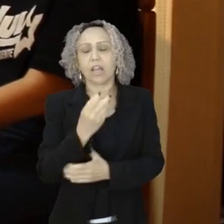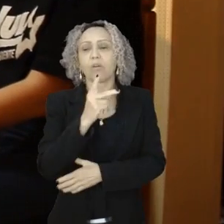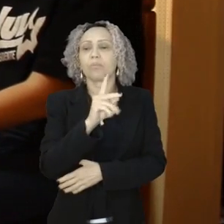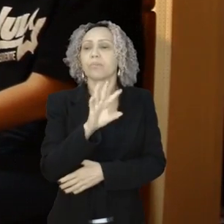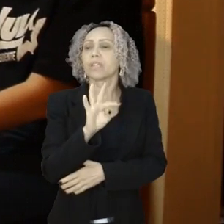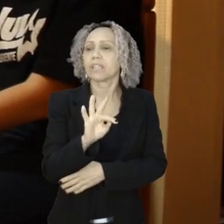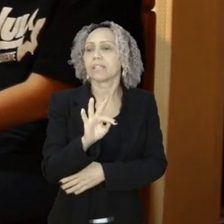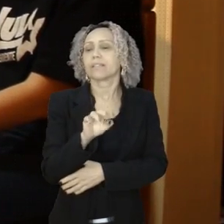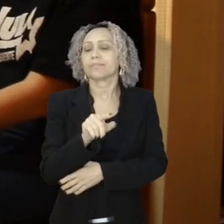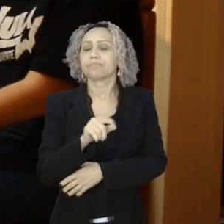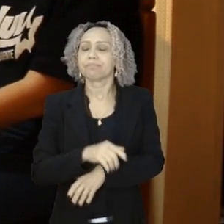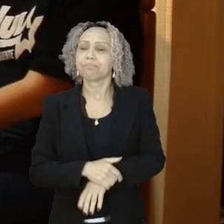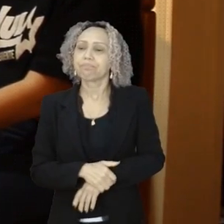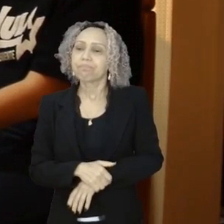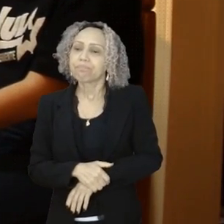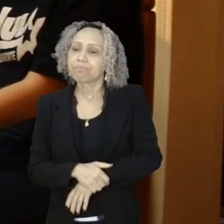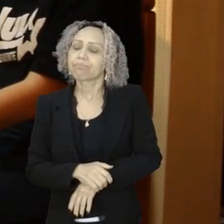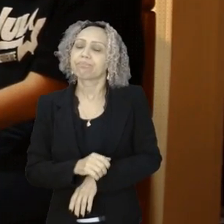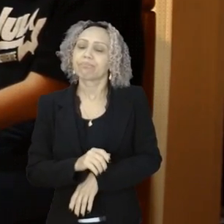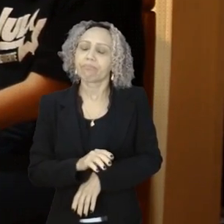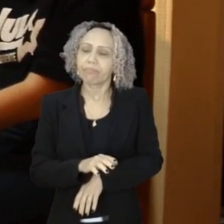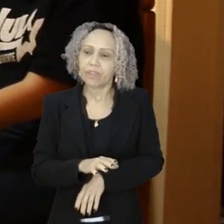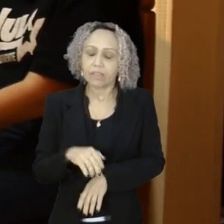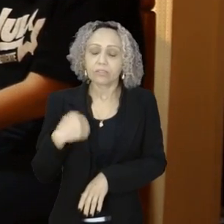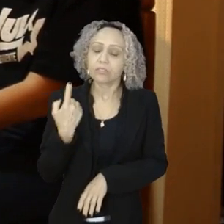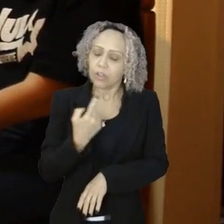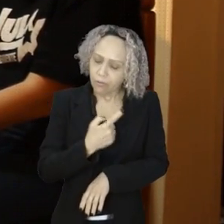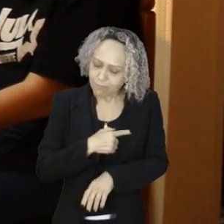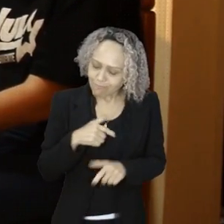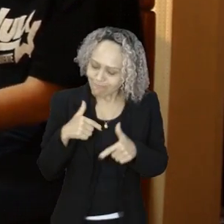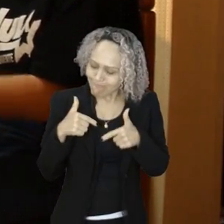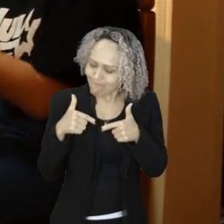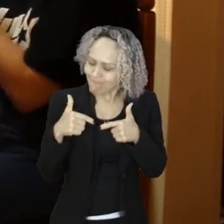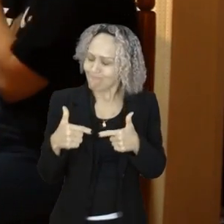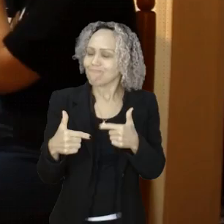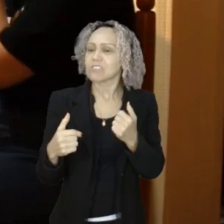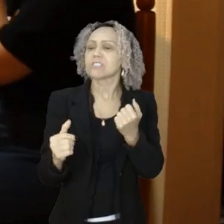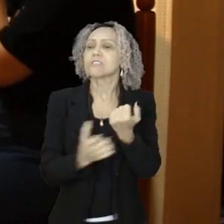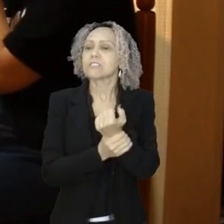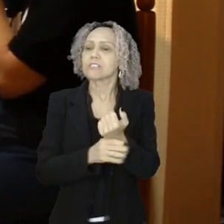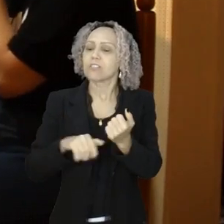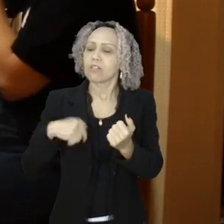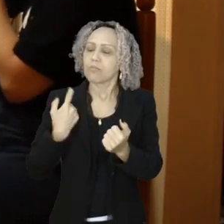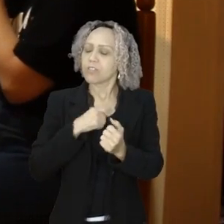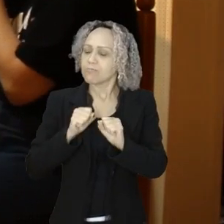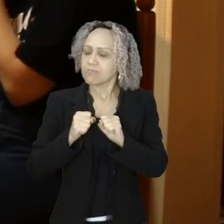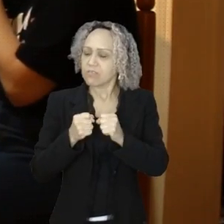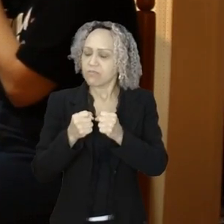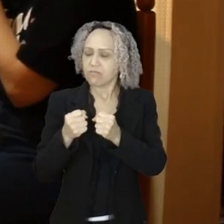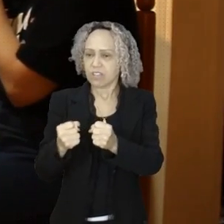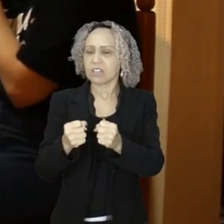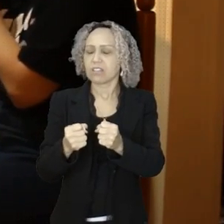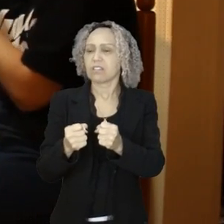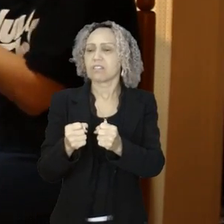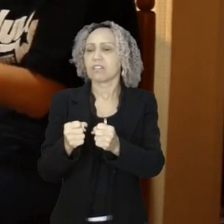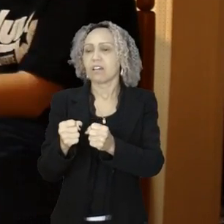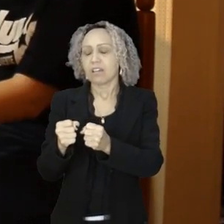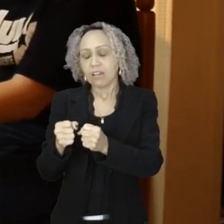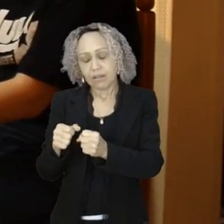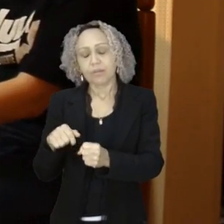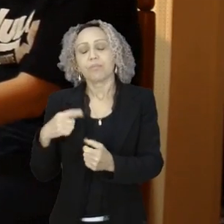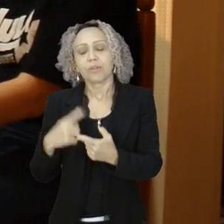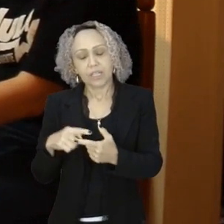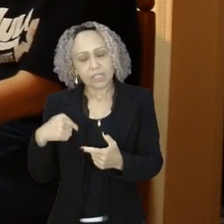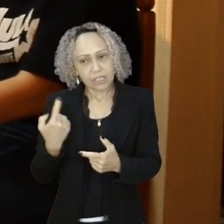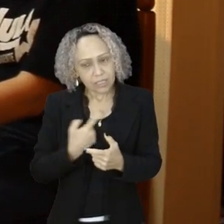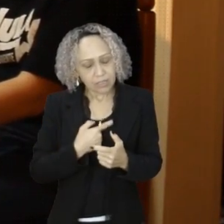vamos garantir que a gente possa enfrentar isso com o nosso projeto, com as nossas lideranças, com as